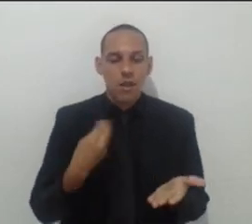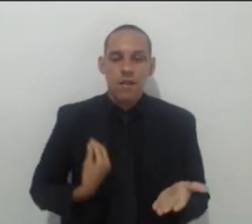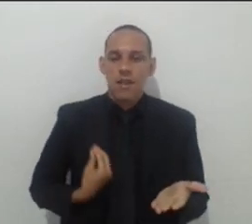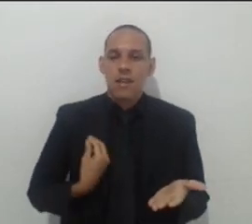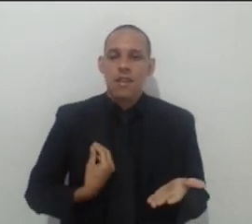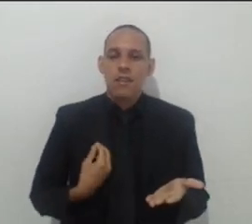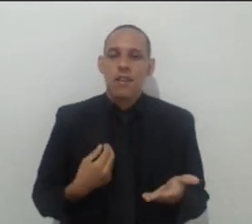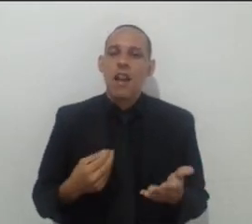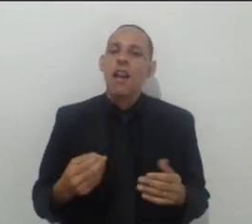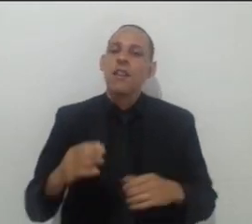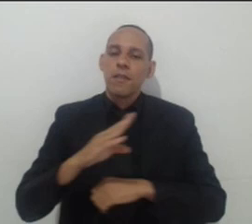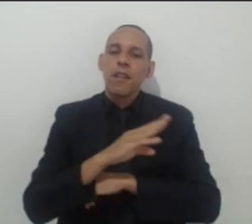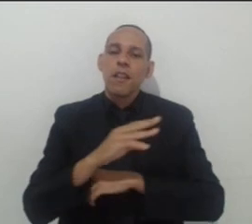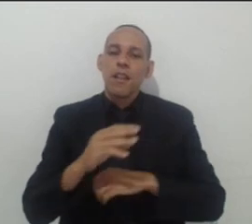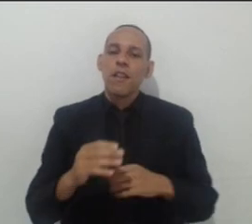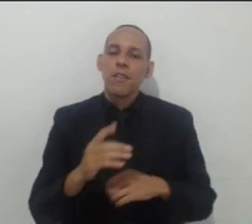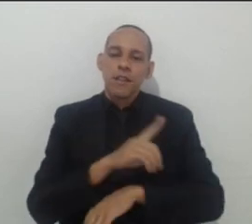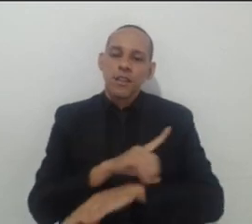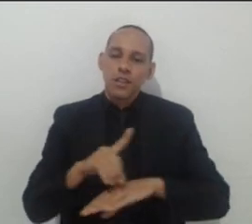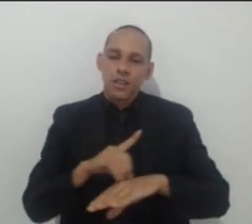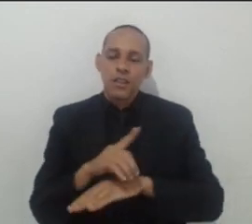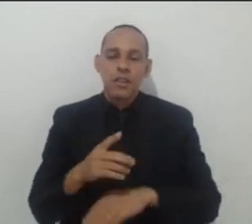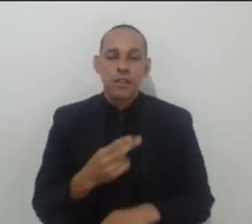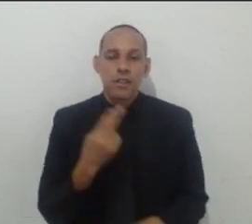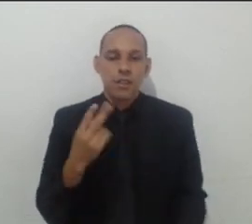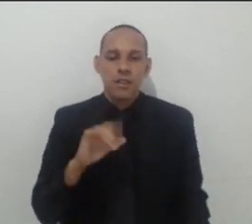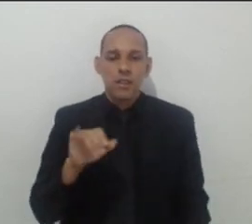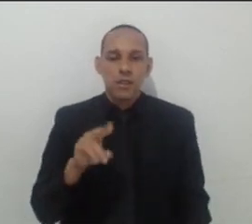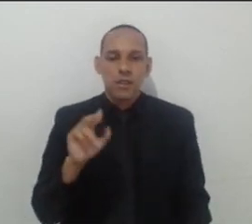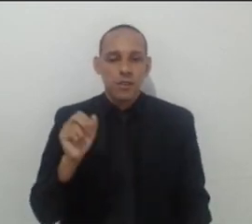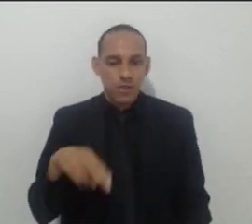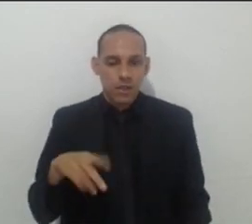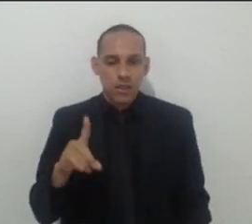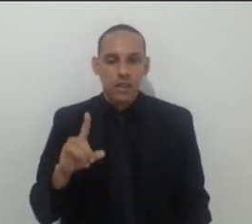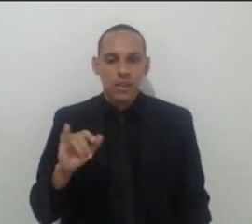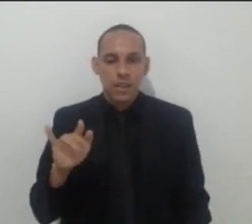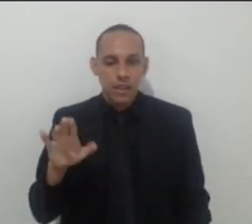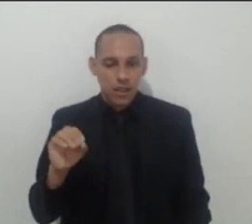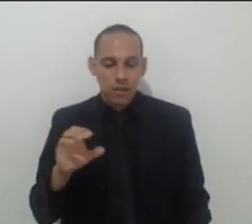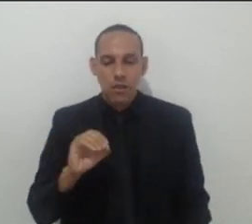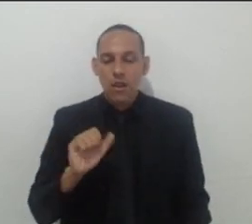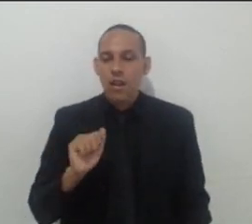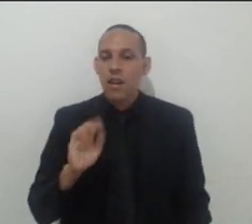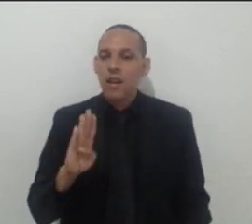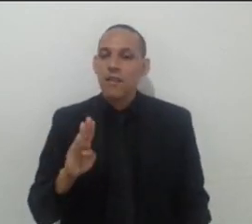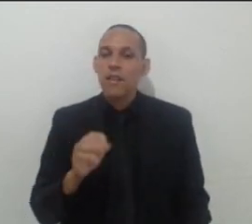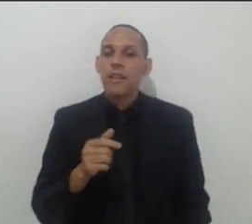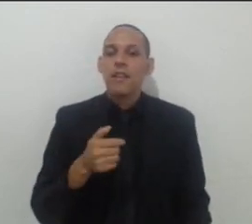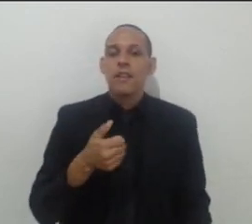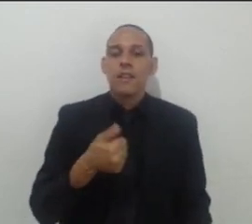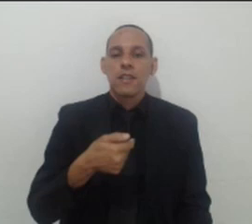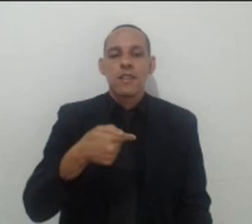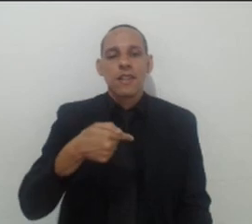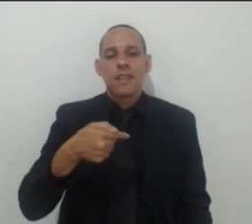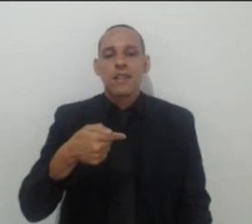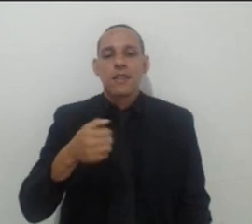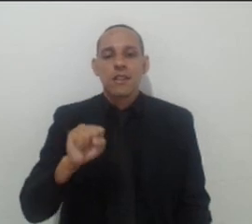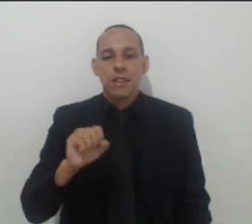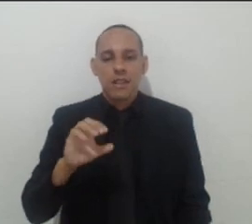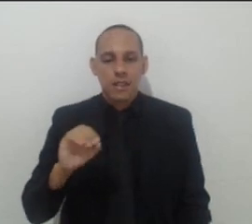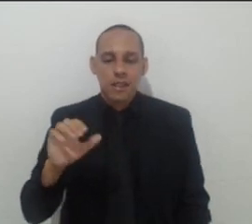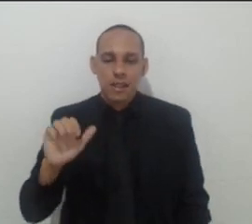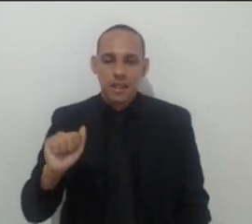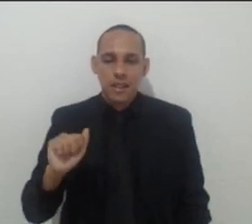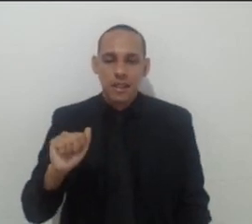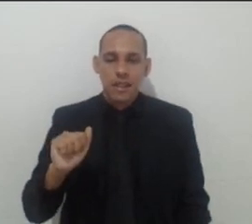digital. Meu nome é Juan Diego de Leon, OAB RN780A. Eu estou